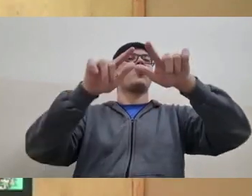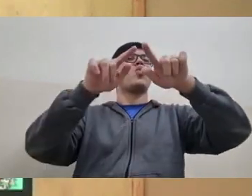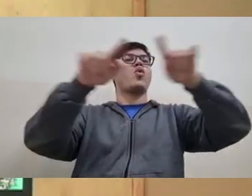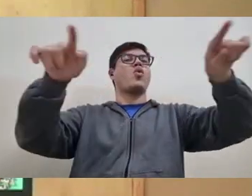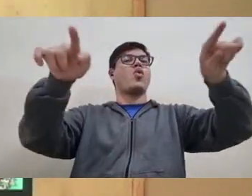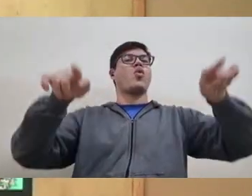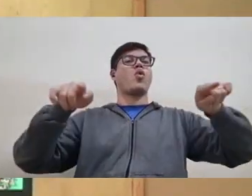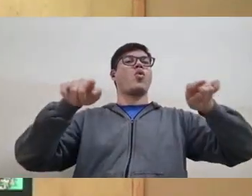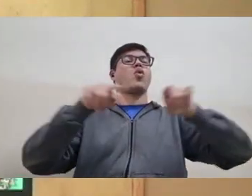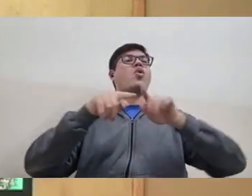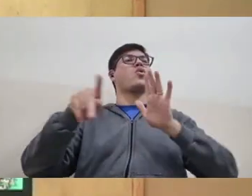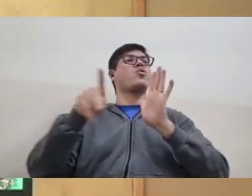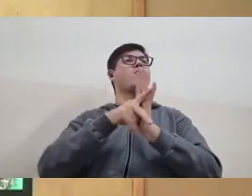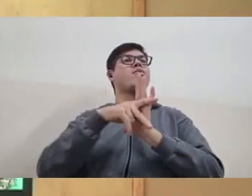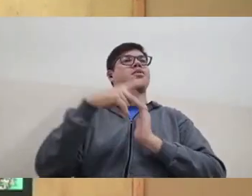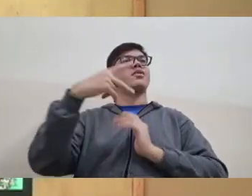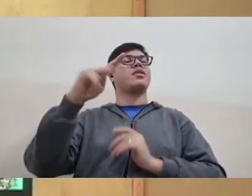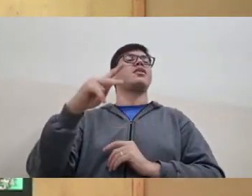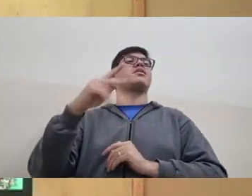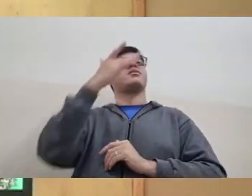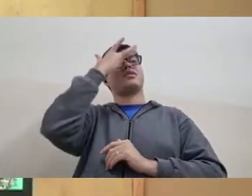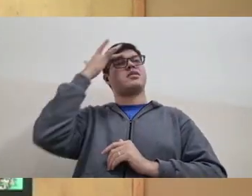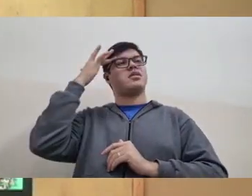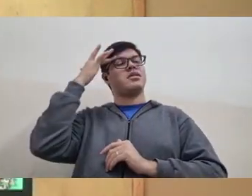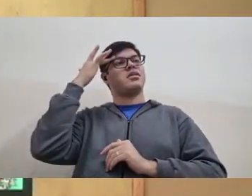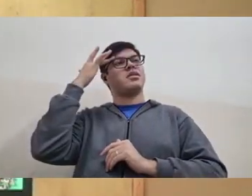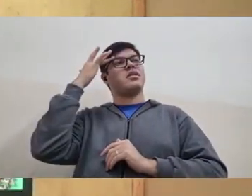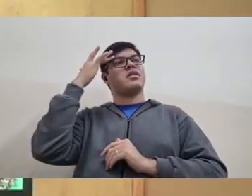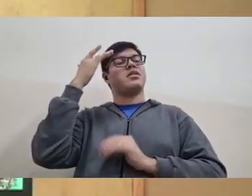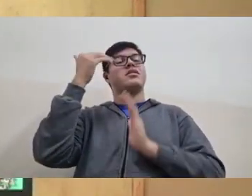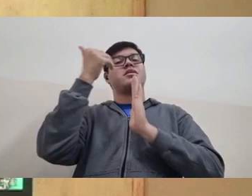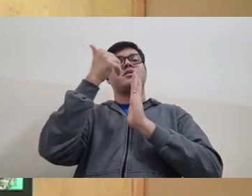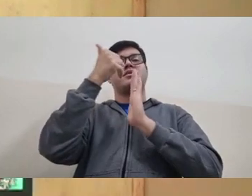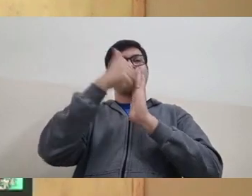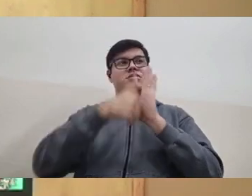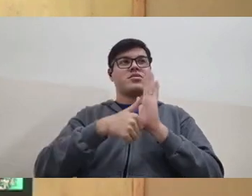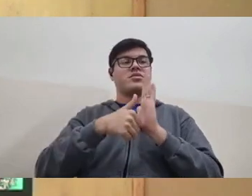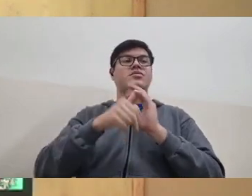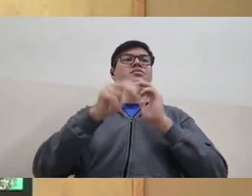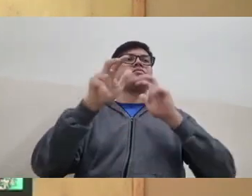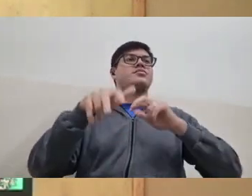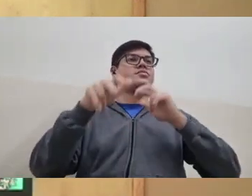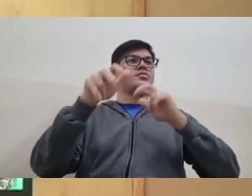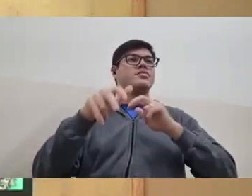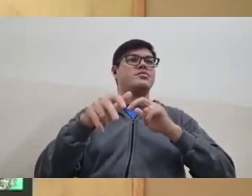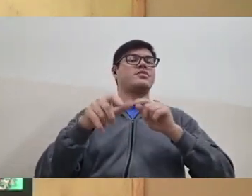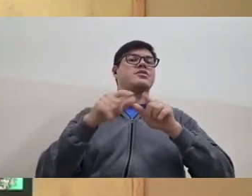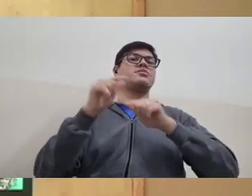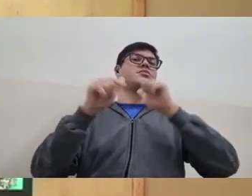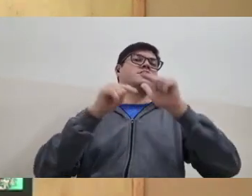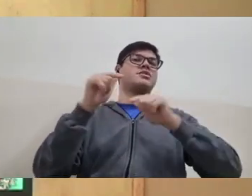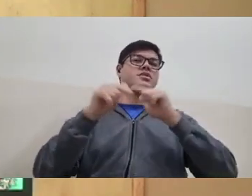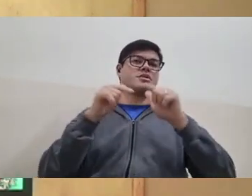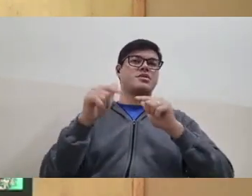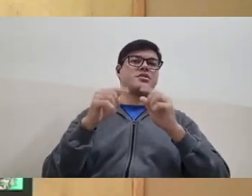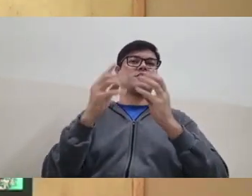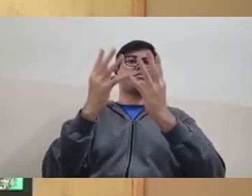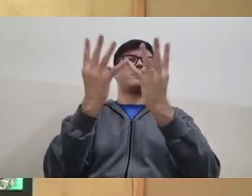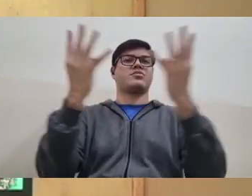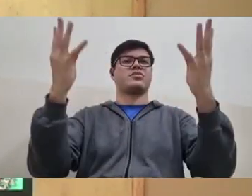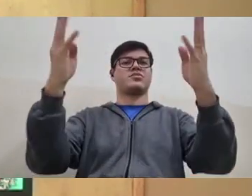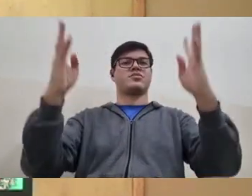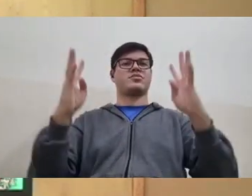Ah, como antigamente tinha isso. Isso, prestar preço público, um preço mais em conta para os agricultores, para fazer trabalho lá,